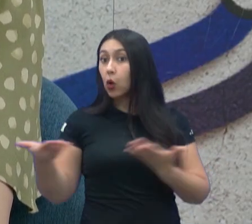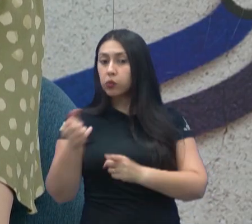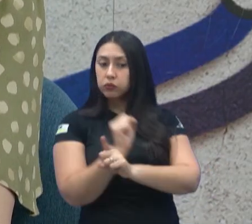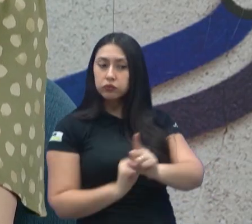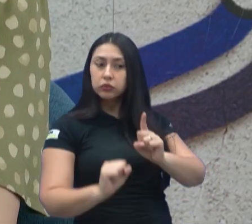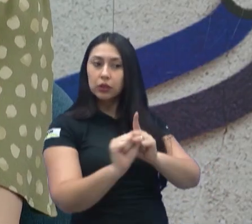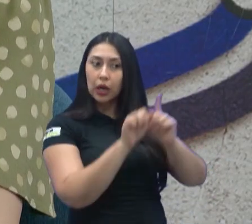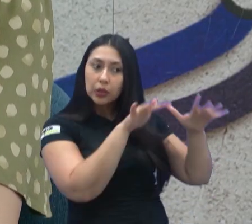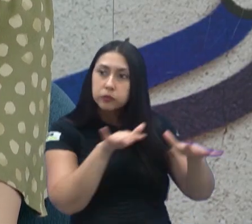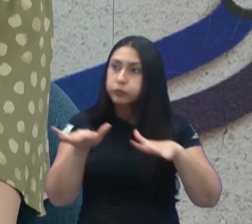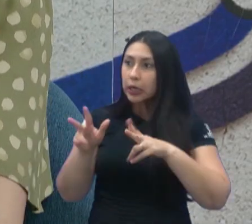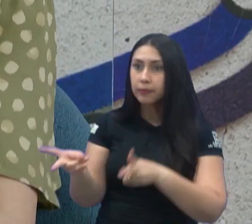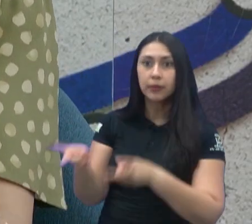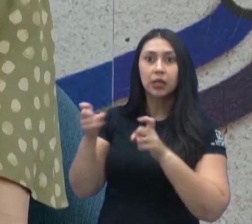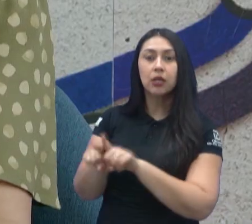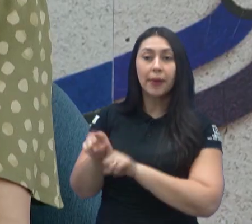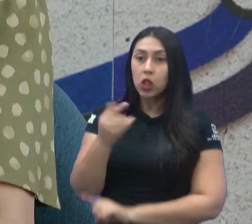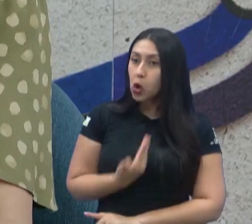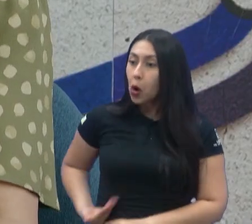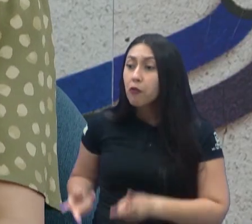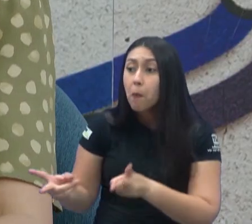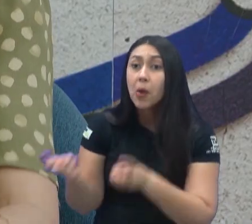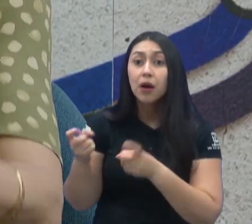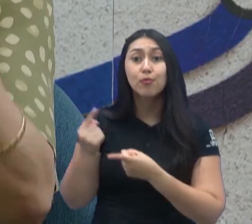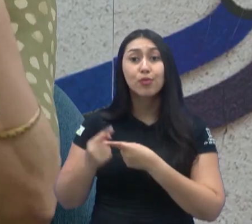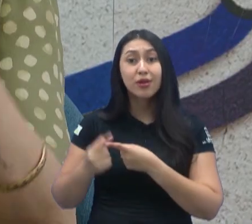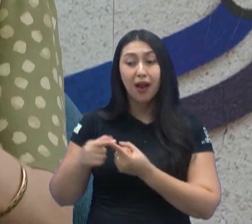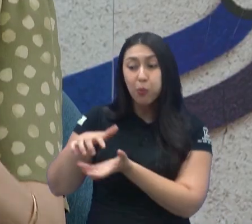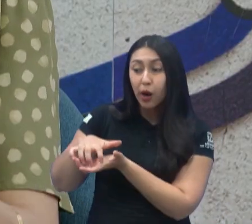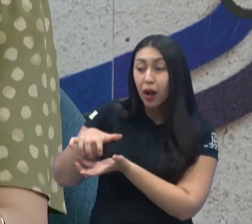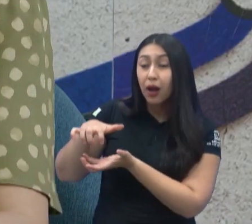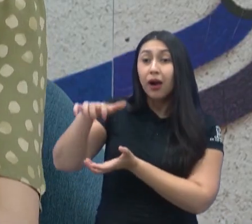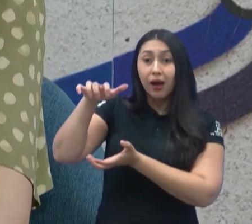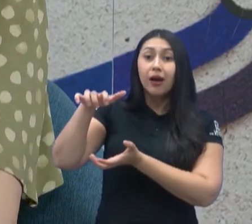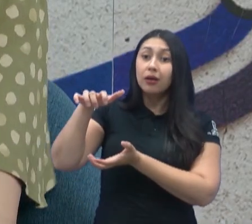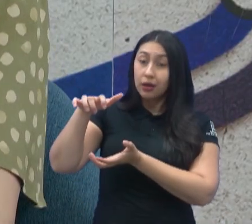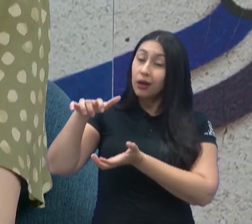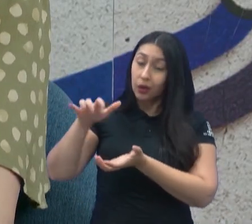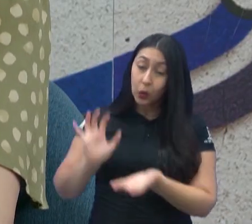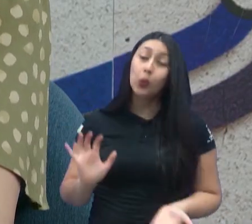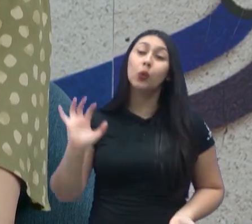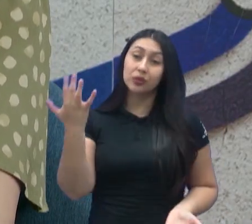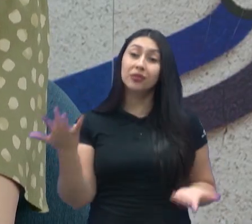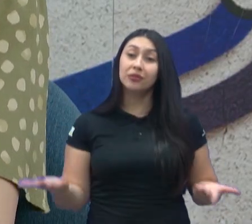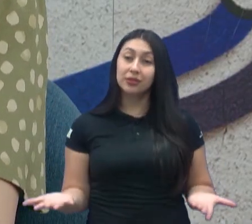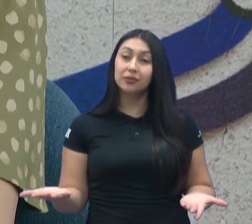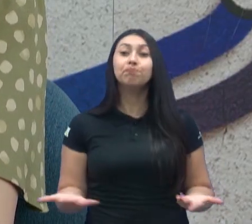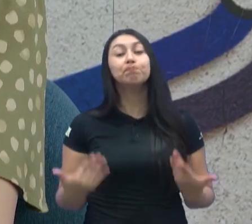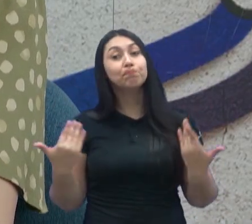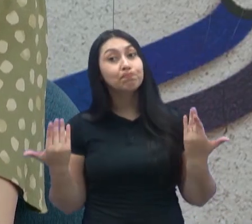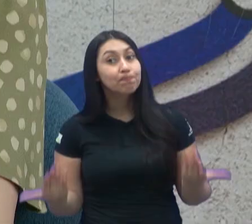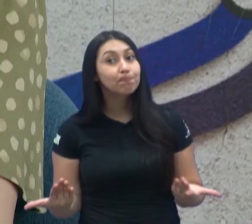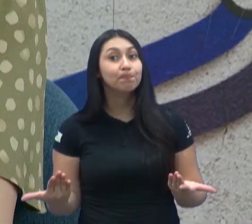dos governos para essa situação, porque o aumento da longevidade é uma realidade que está se impondo, né? Então, por ser também um